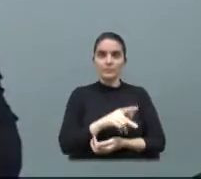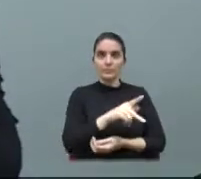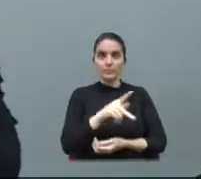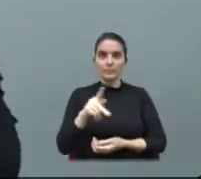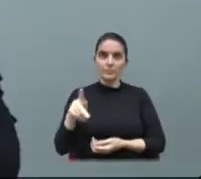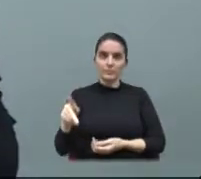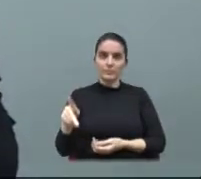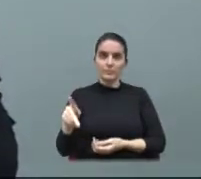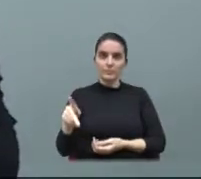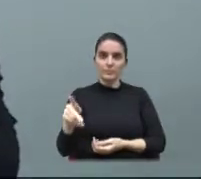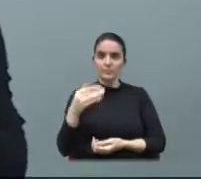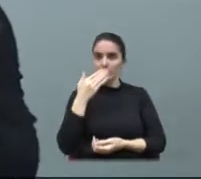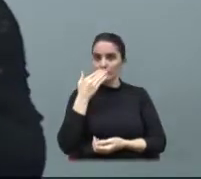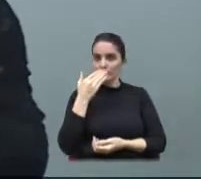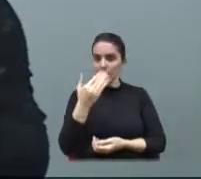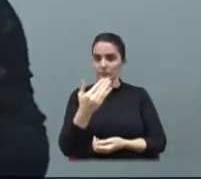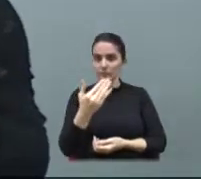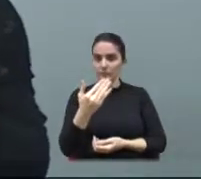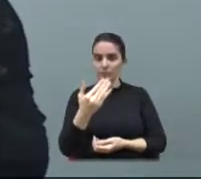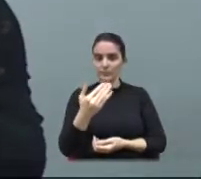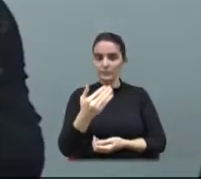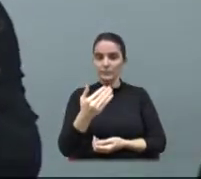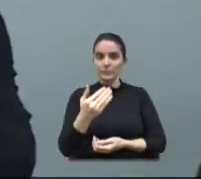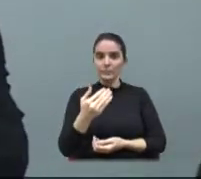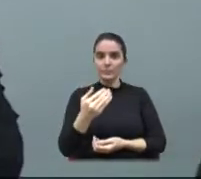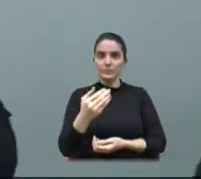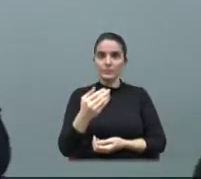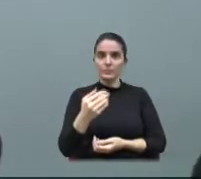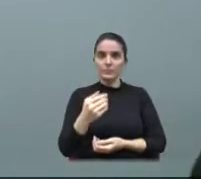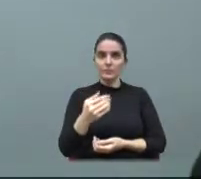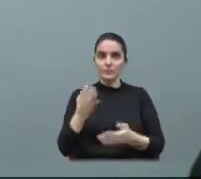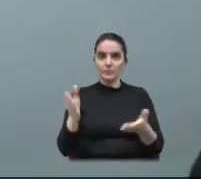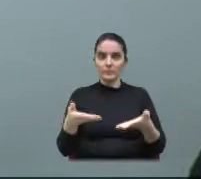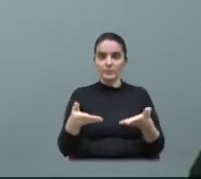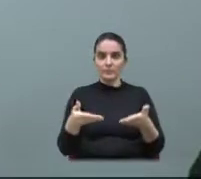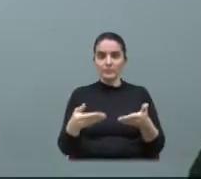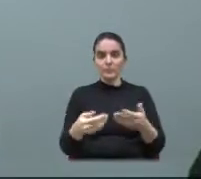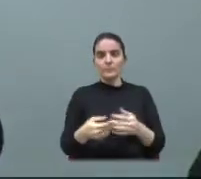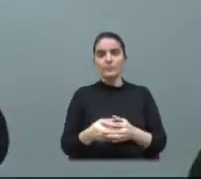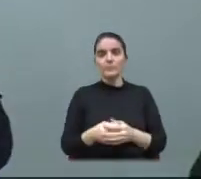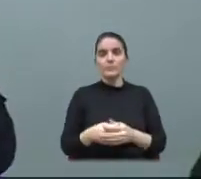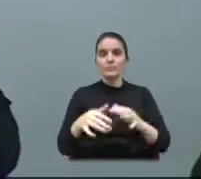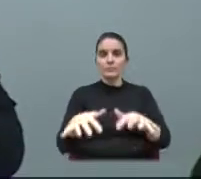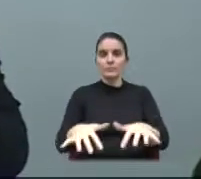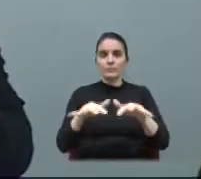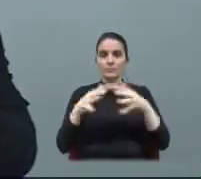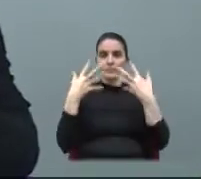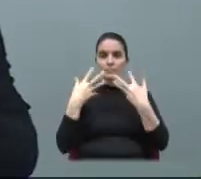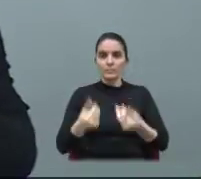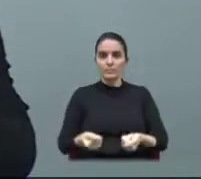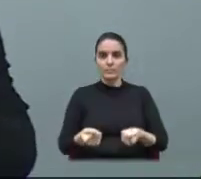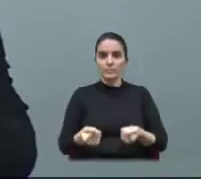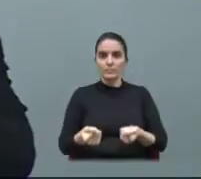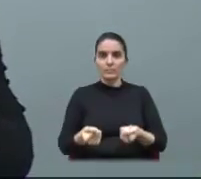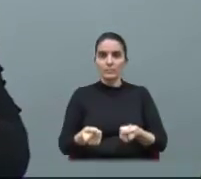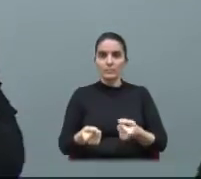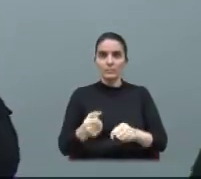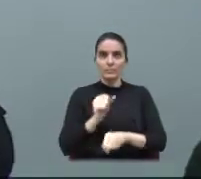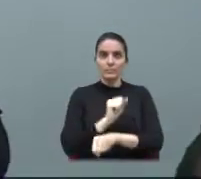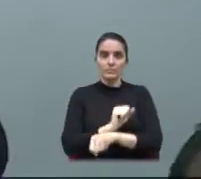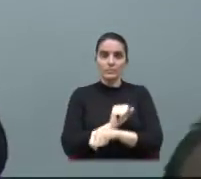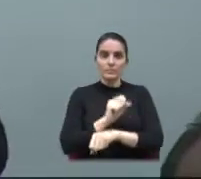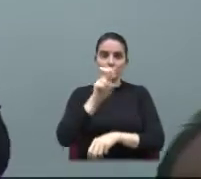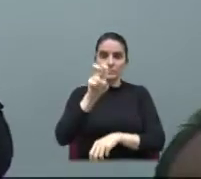presidente, eu peço que o senhor coloque para apreciação do plenário a suspensão dos trabalhos por